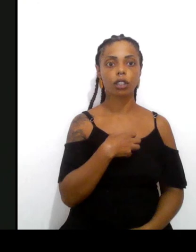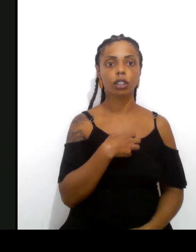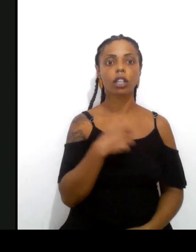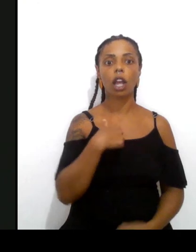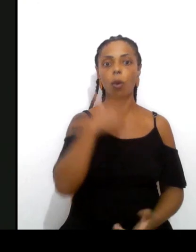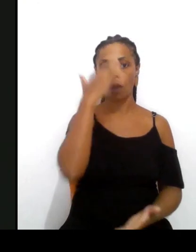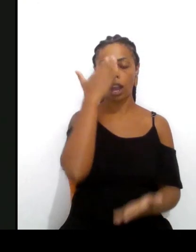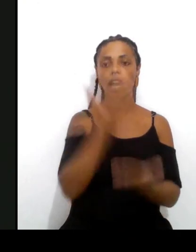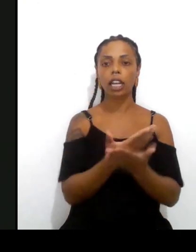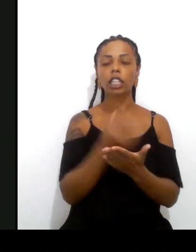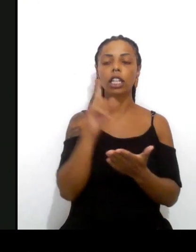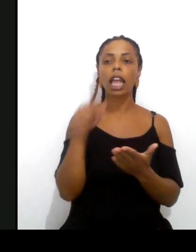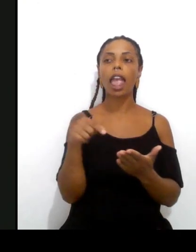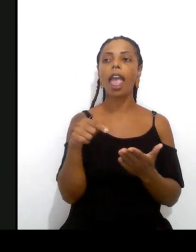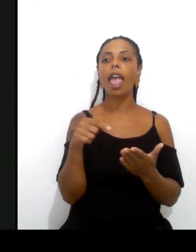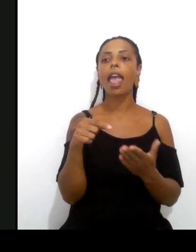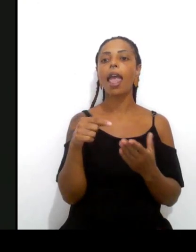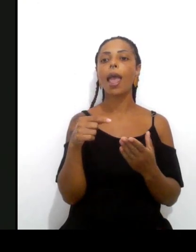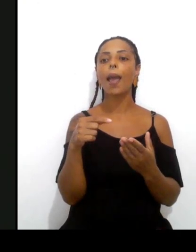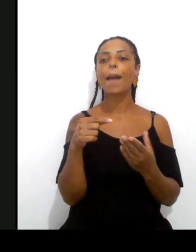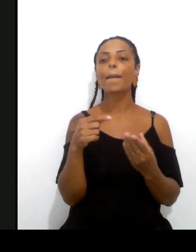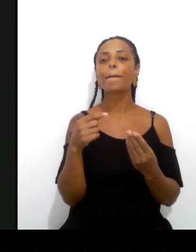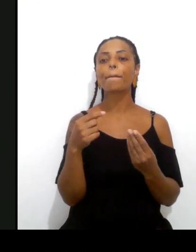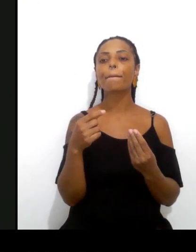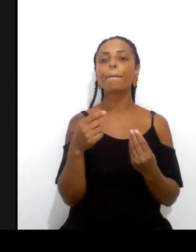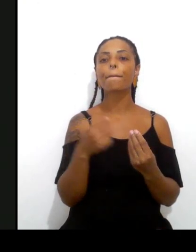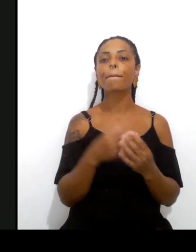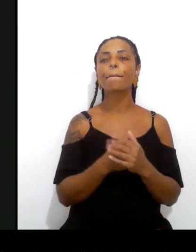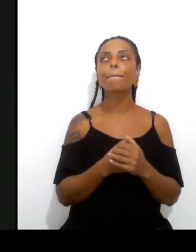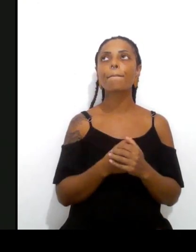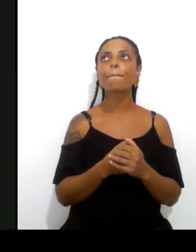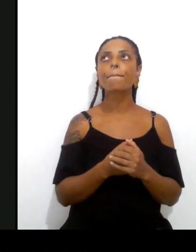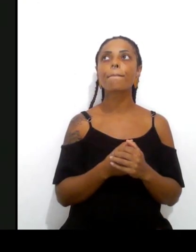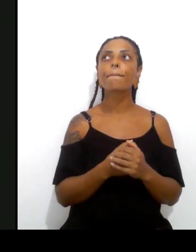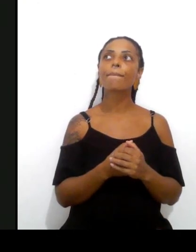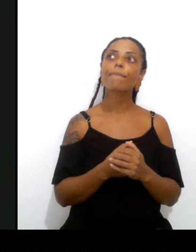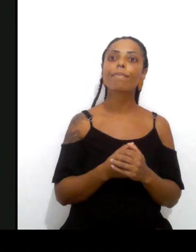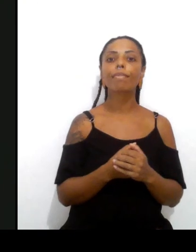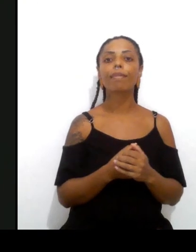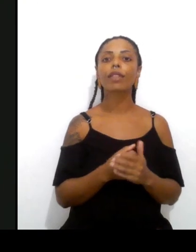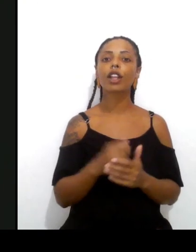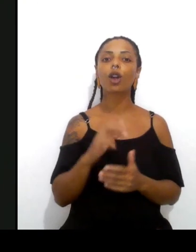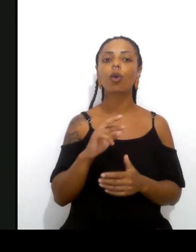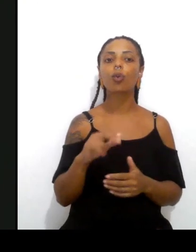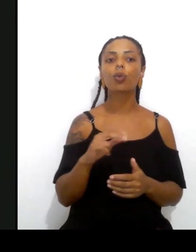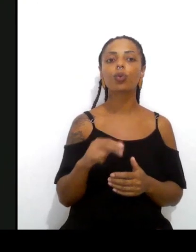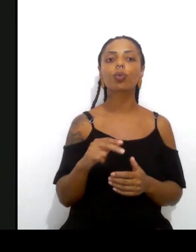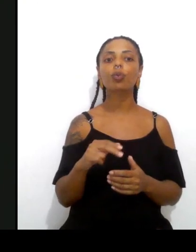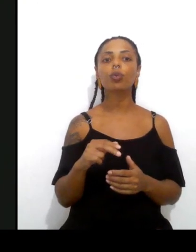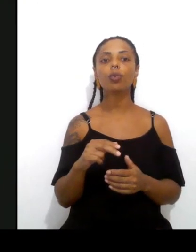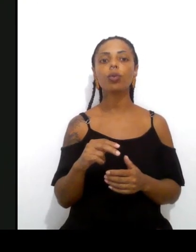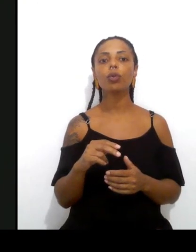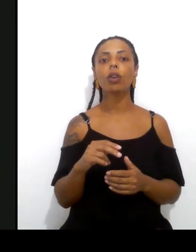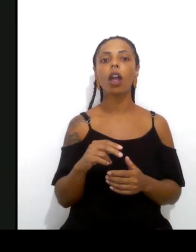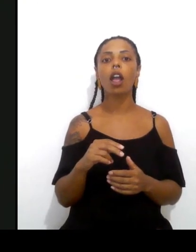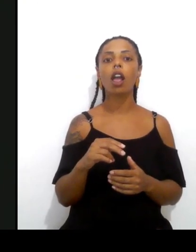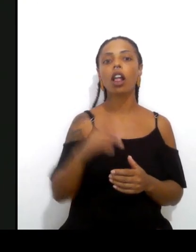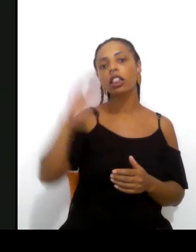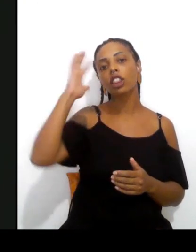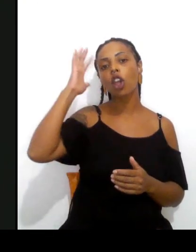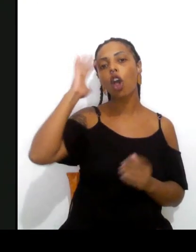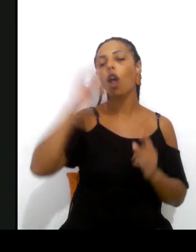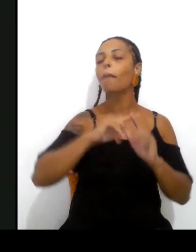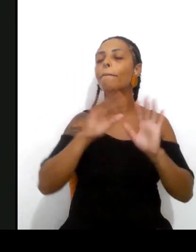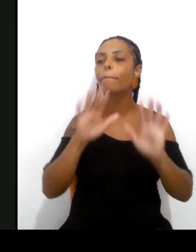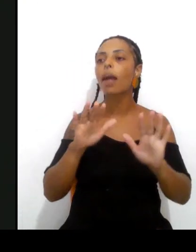alegoria é não ter telha lógica mas uma alegoria daquilo que o que